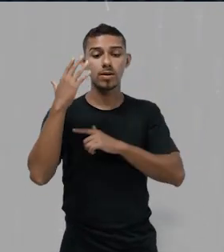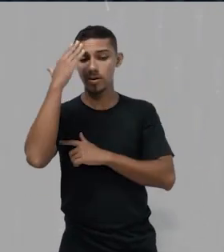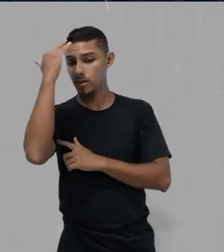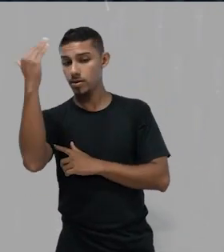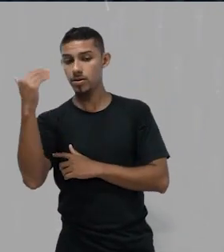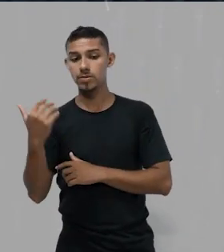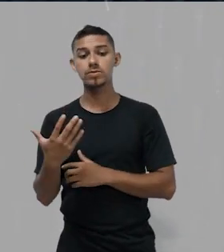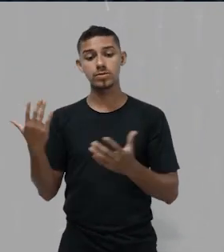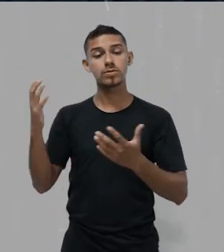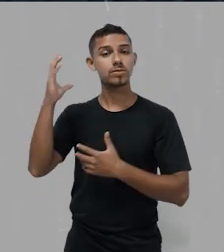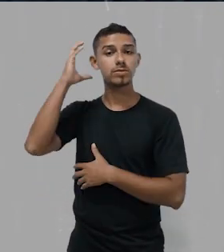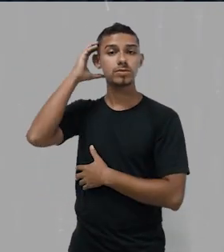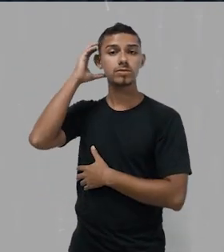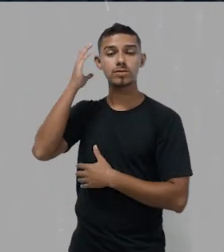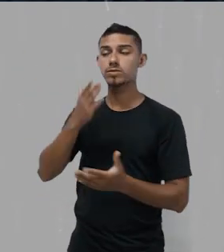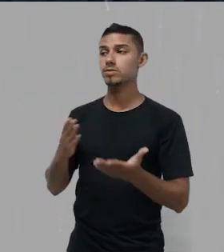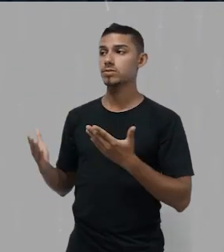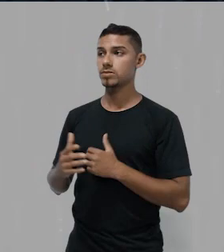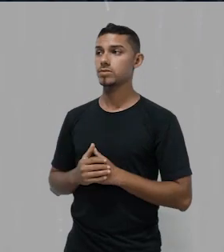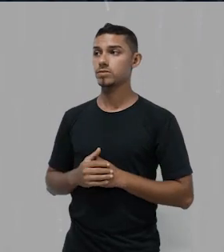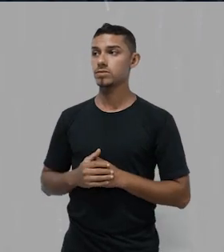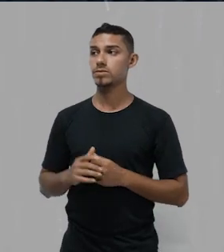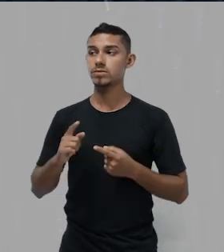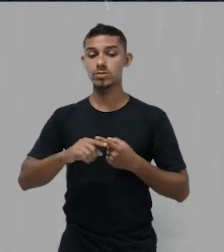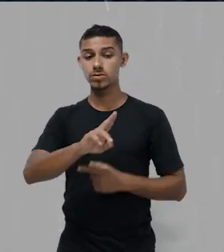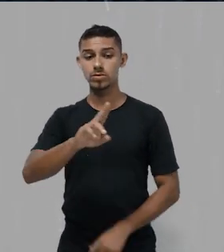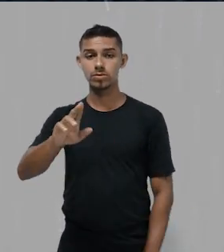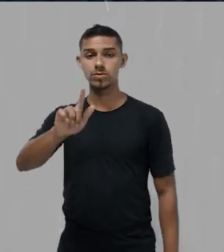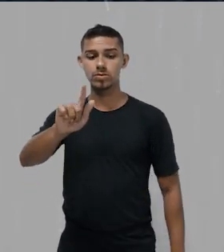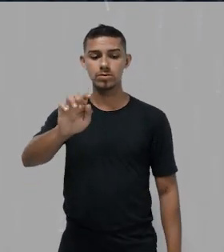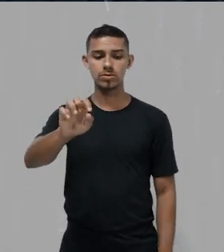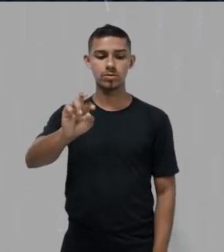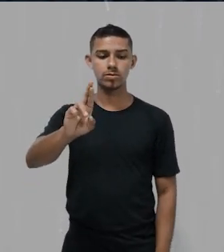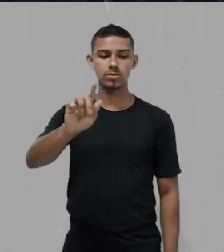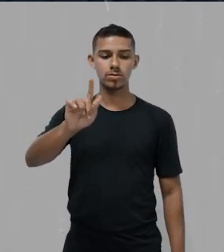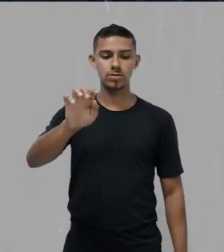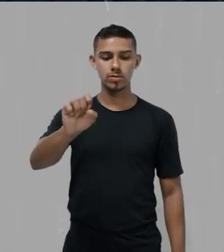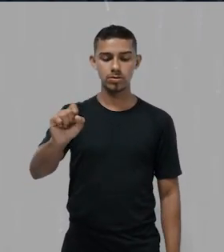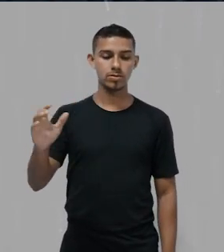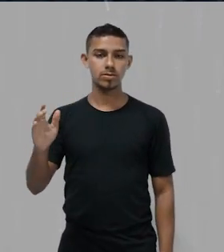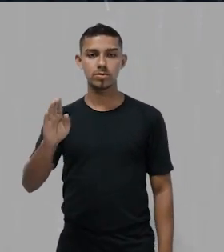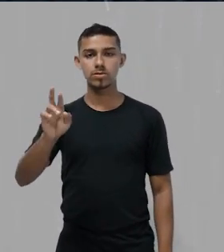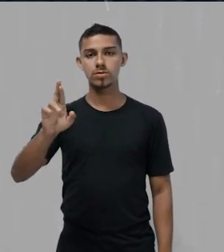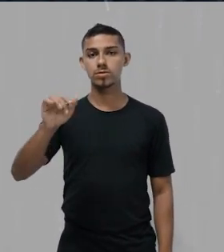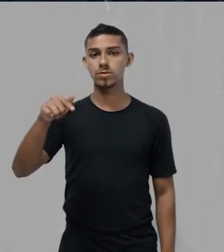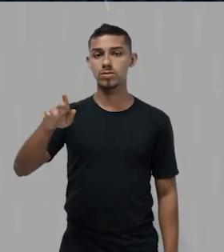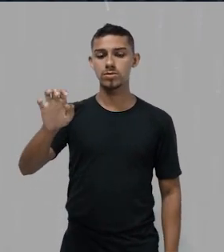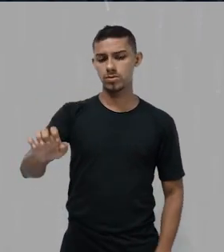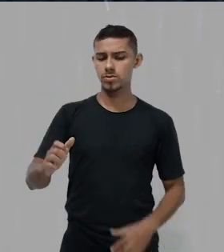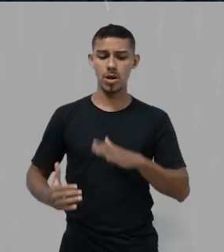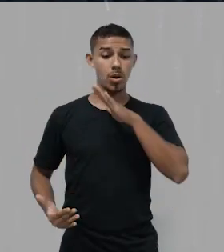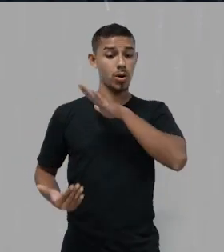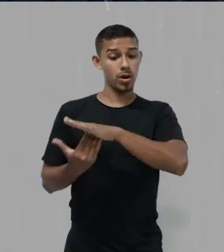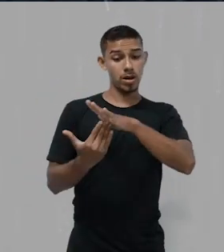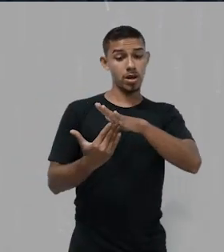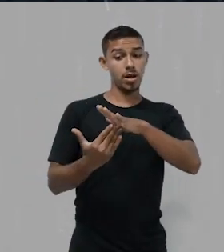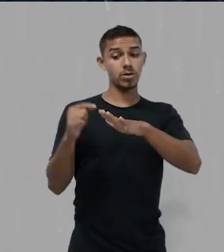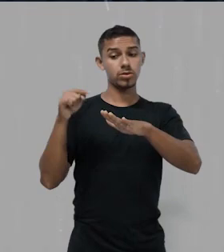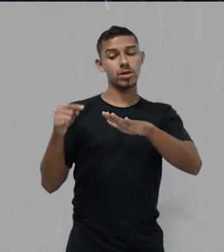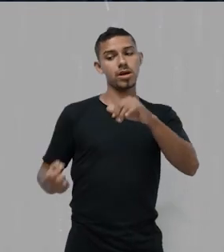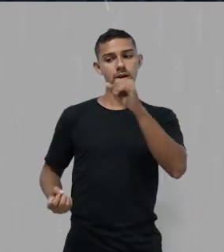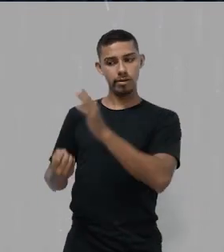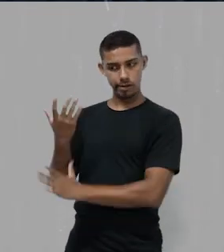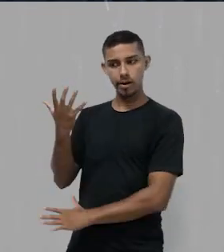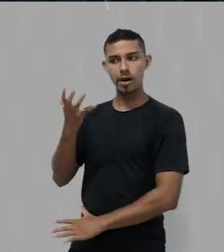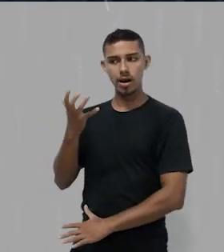de Pablo Picasso? George Braque. E ele dizia o seguinte: não se imita aquilo que se quer criar. O objetivo